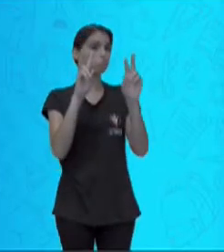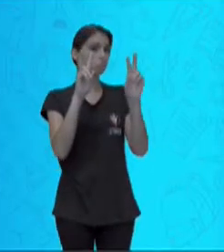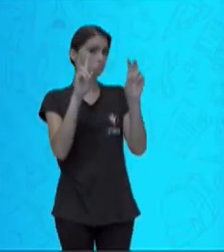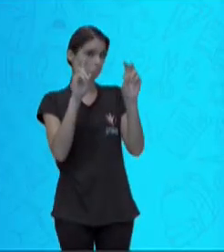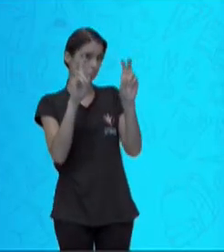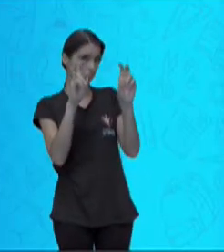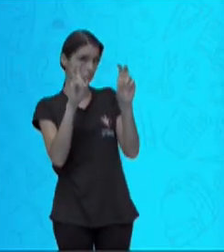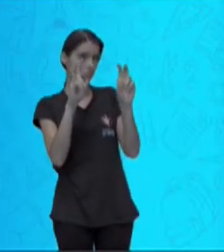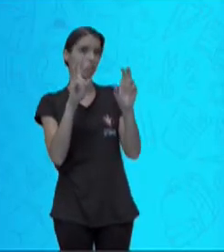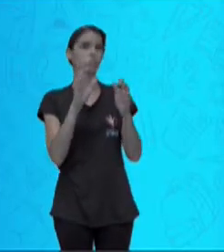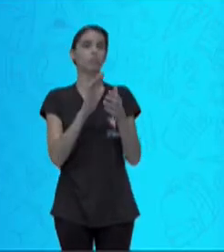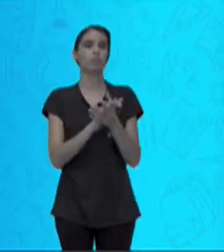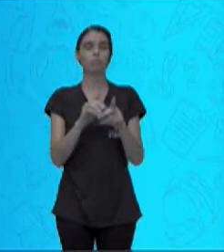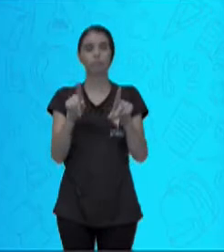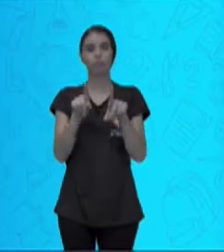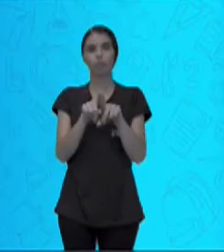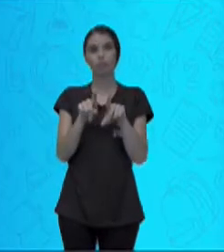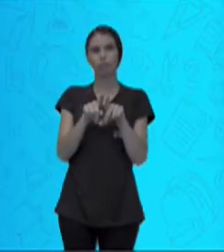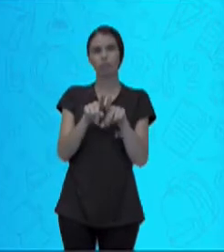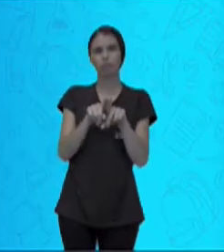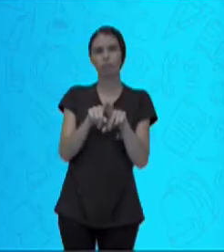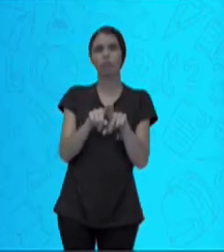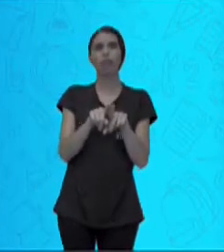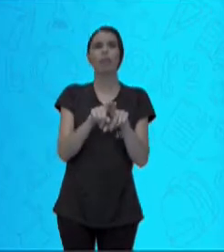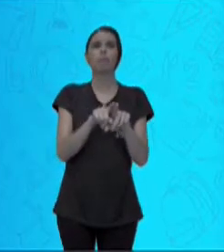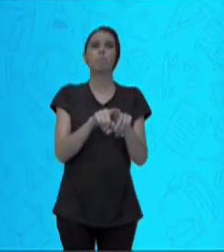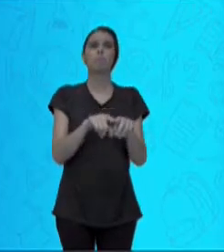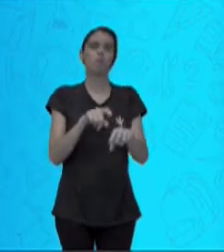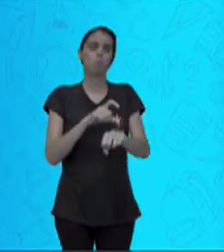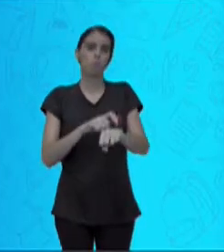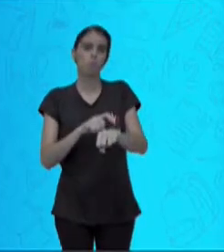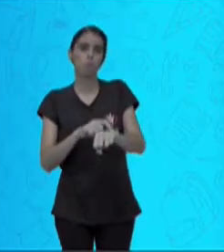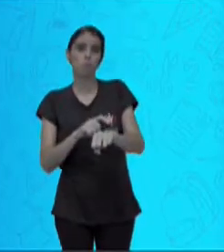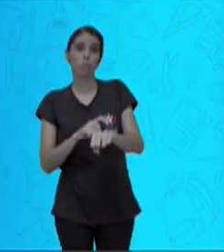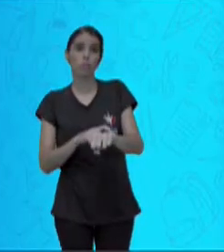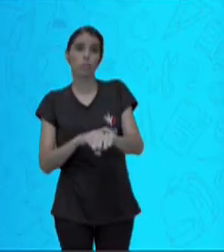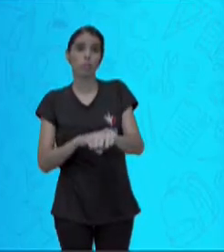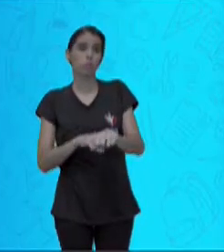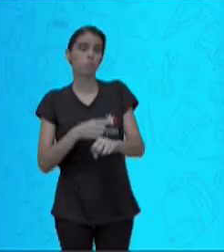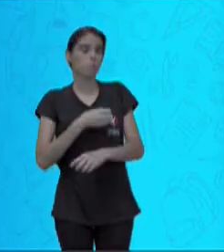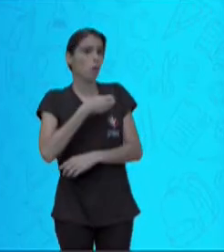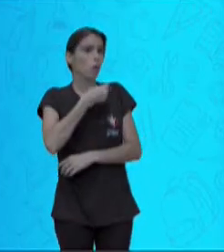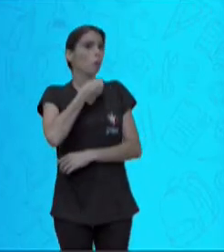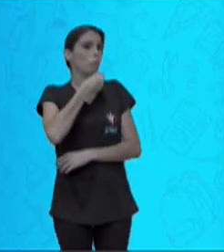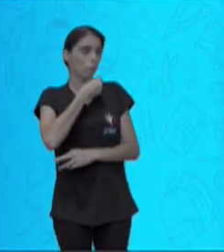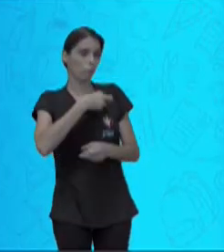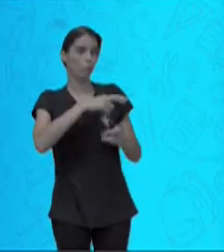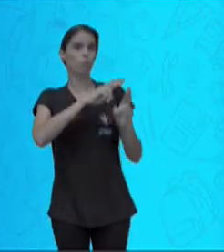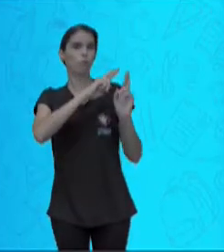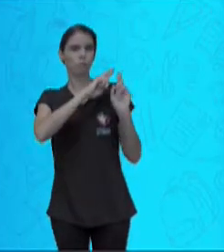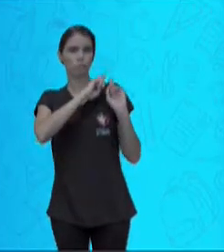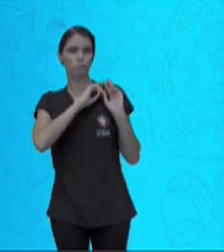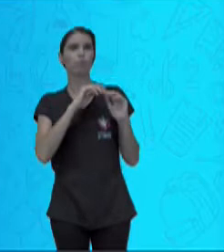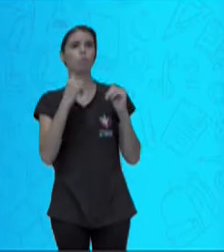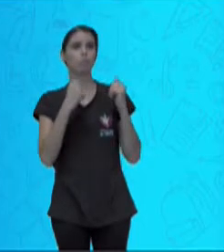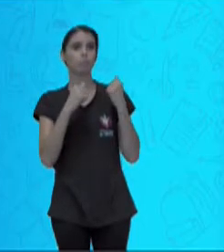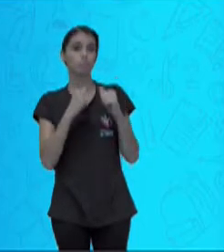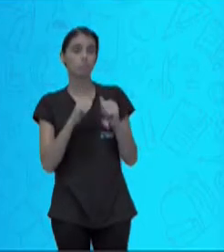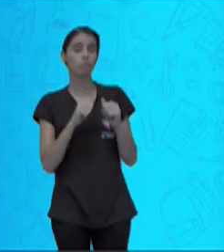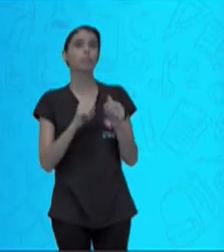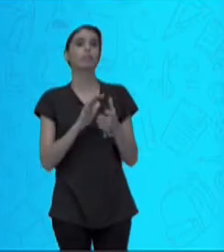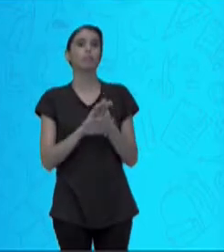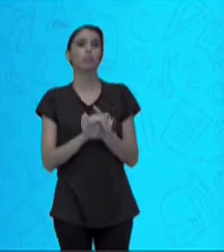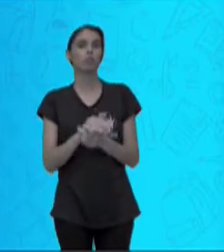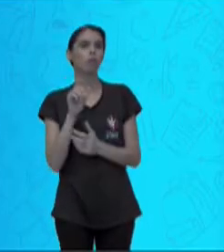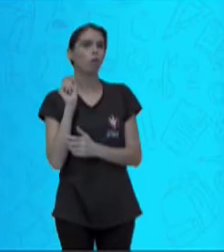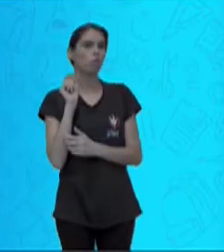uma manchete. Esta é a parte que deverá despertar interesse no interlocutor envolvido,